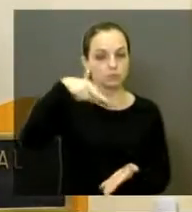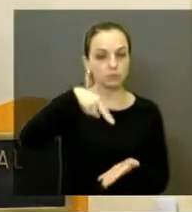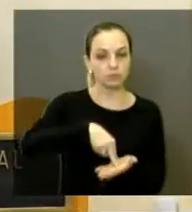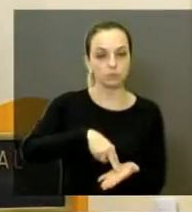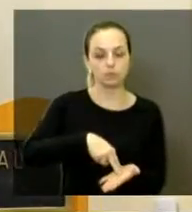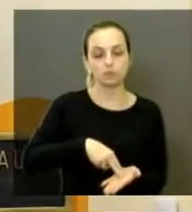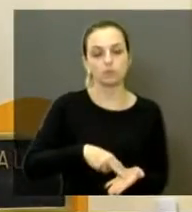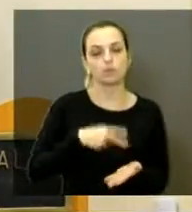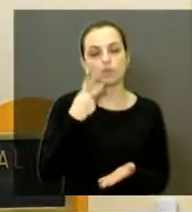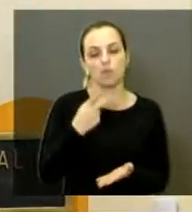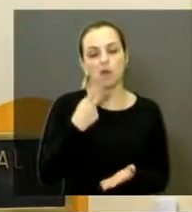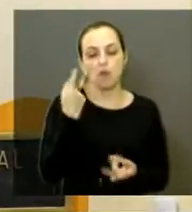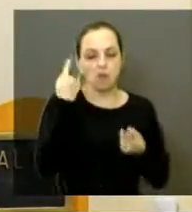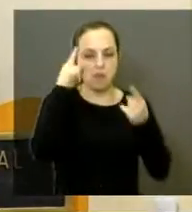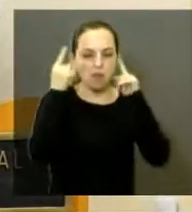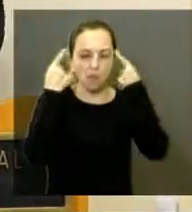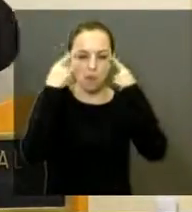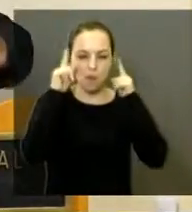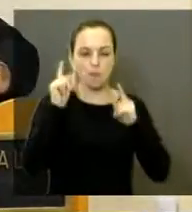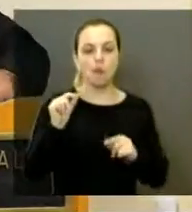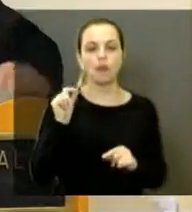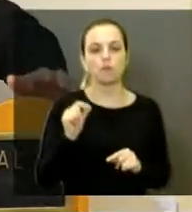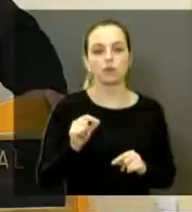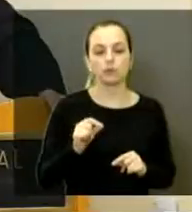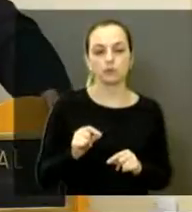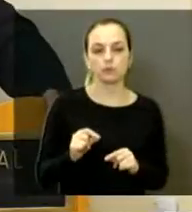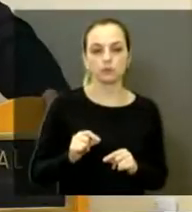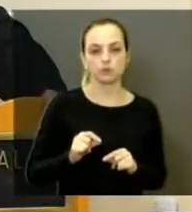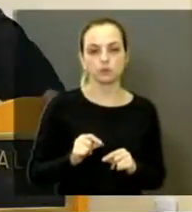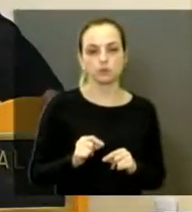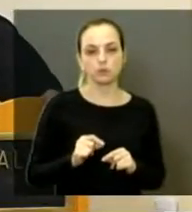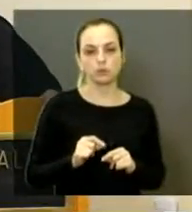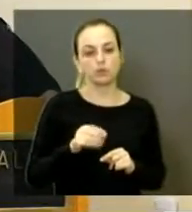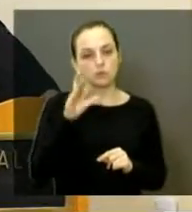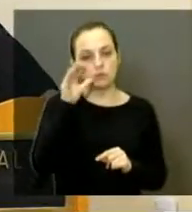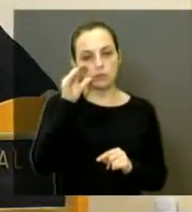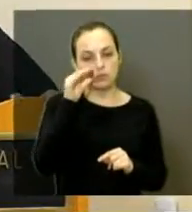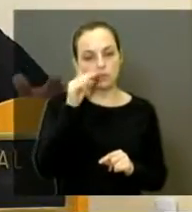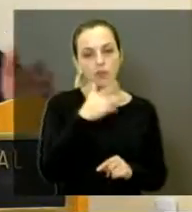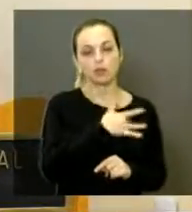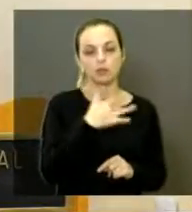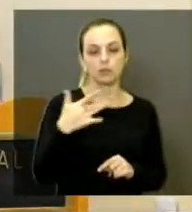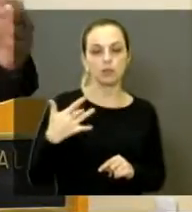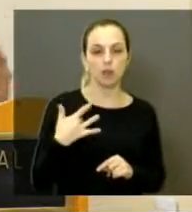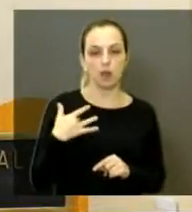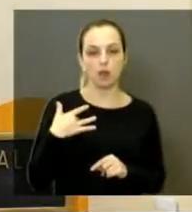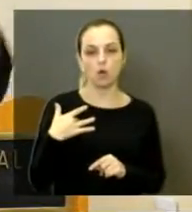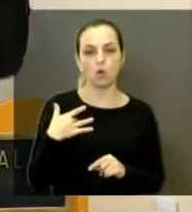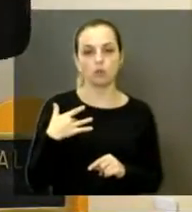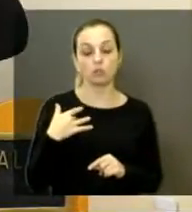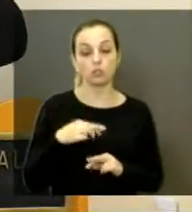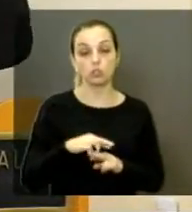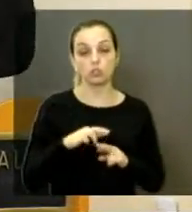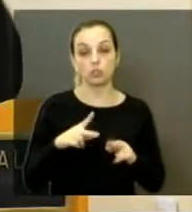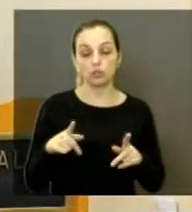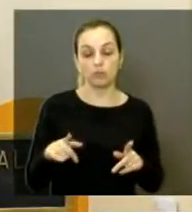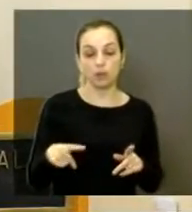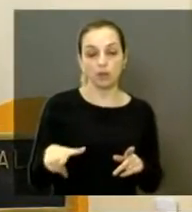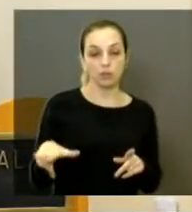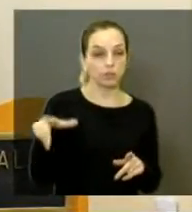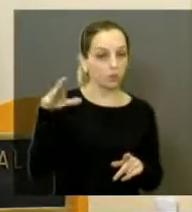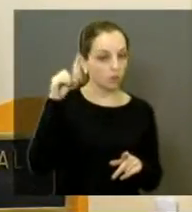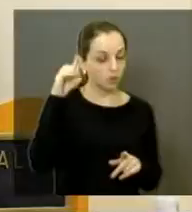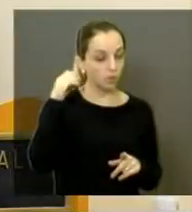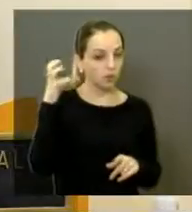falar que se preocupava com os funcionários da saúde, não é o mesmo discurso que a gente toma ouvindo nos